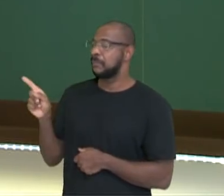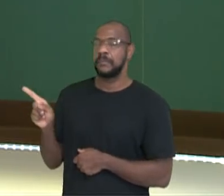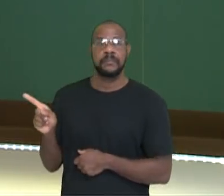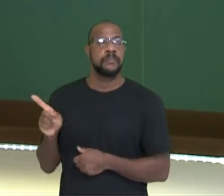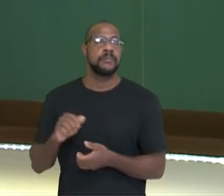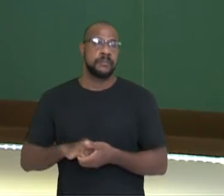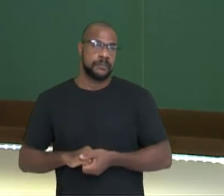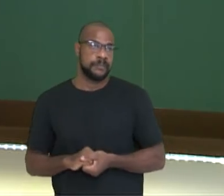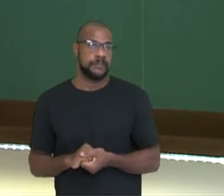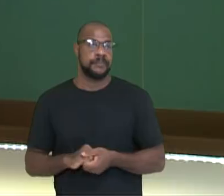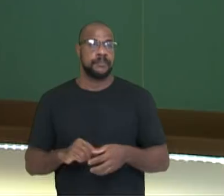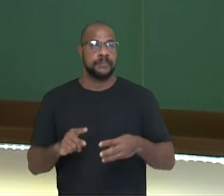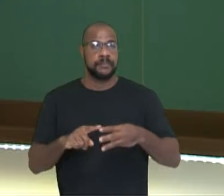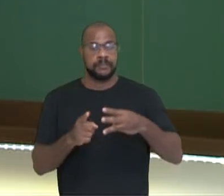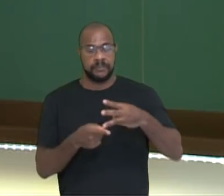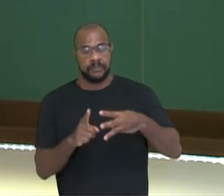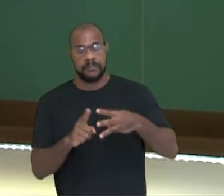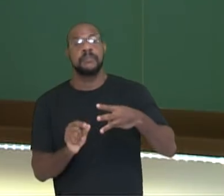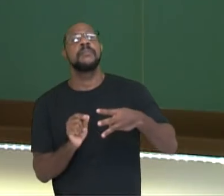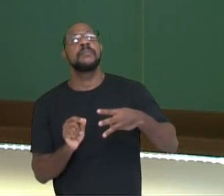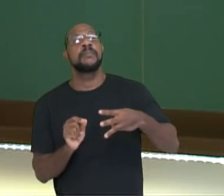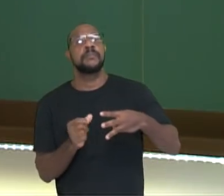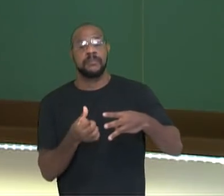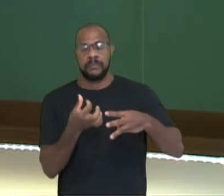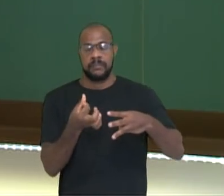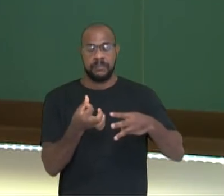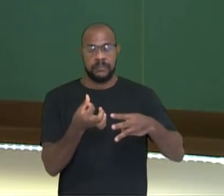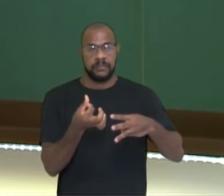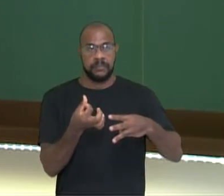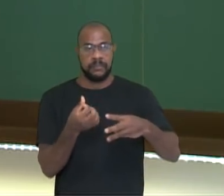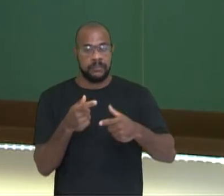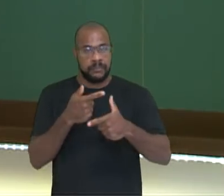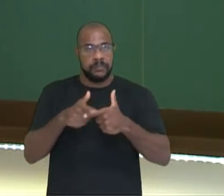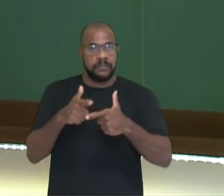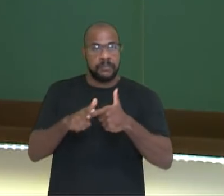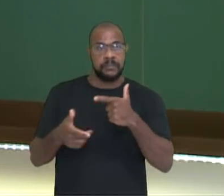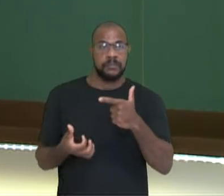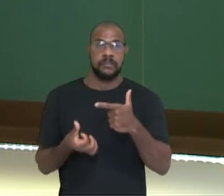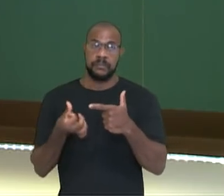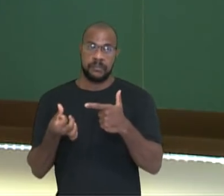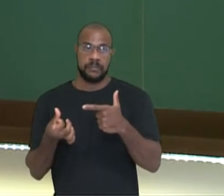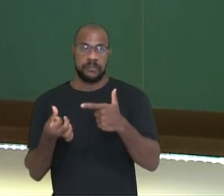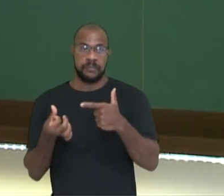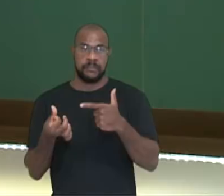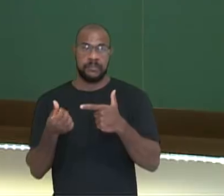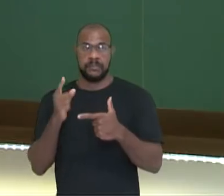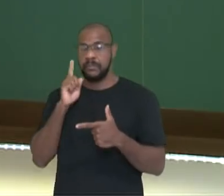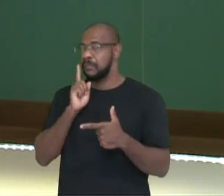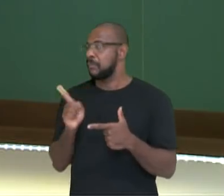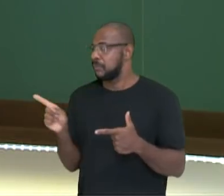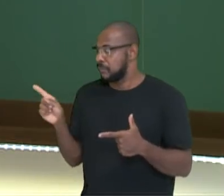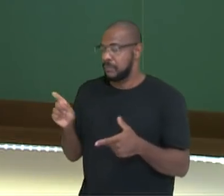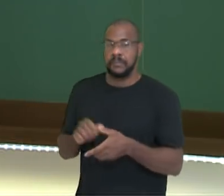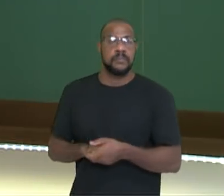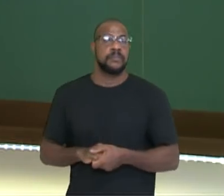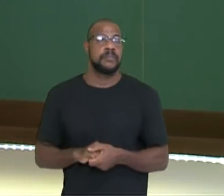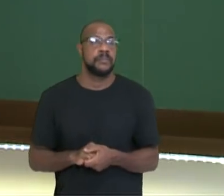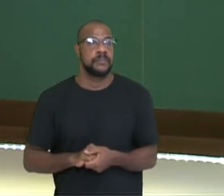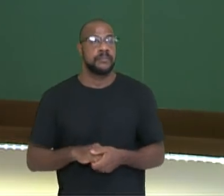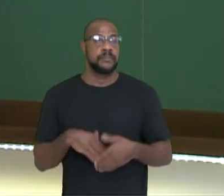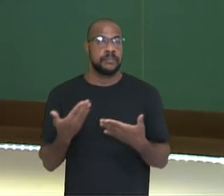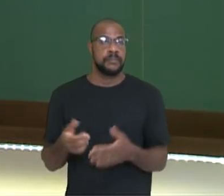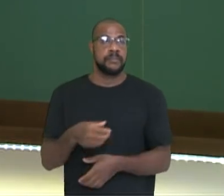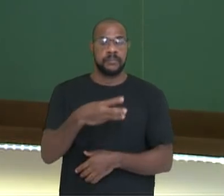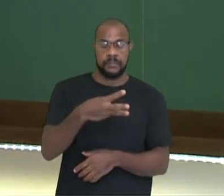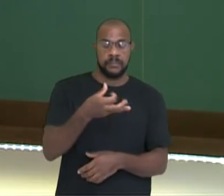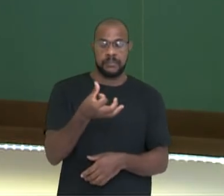quê? 360 dividido por 6, ou seja, 1/6 de toda a circunferência.